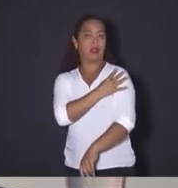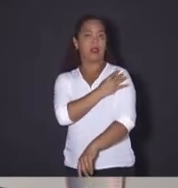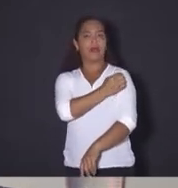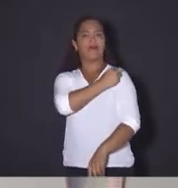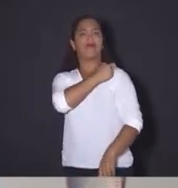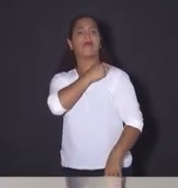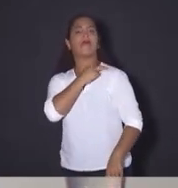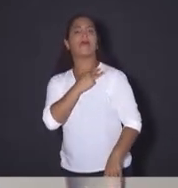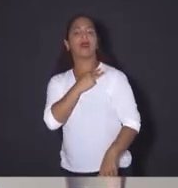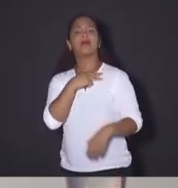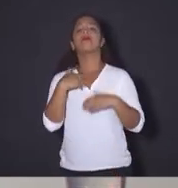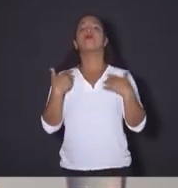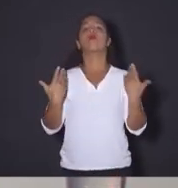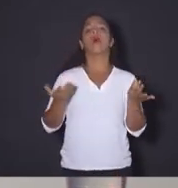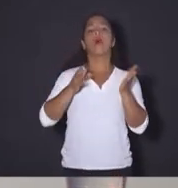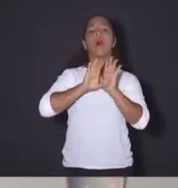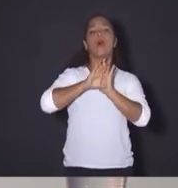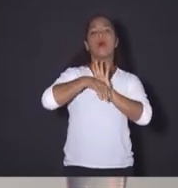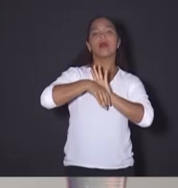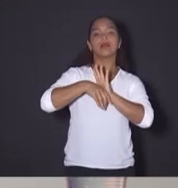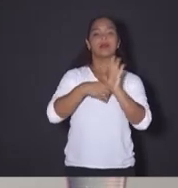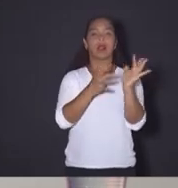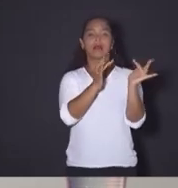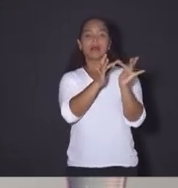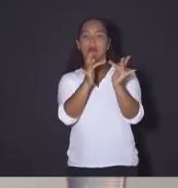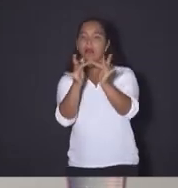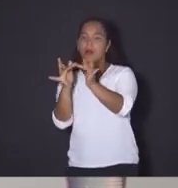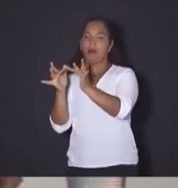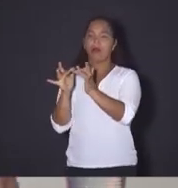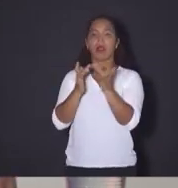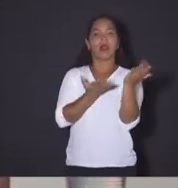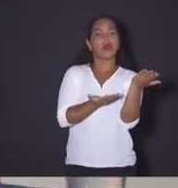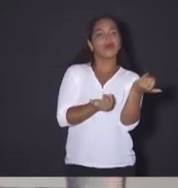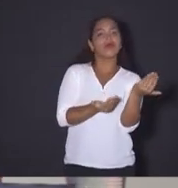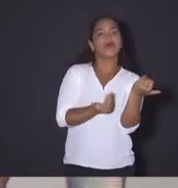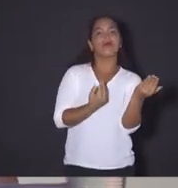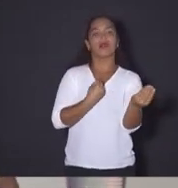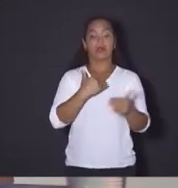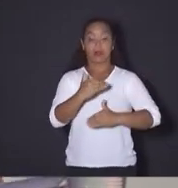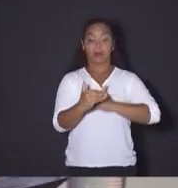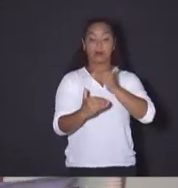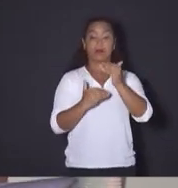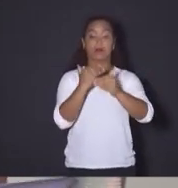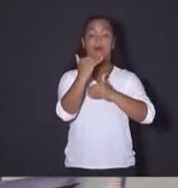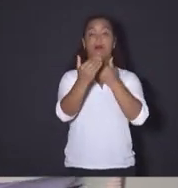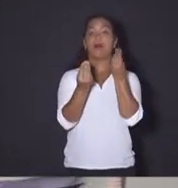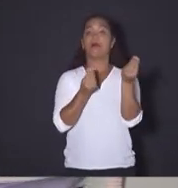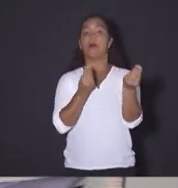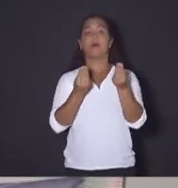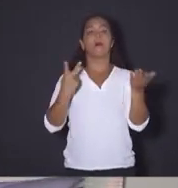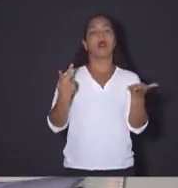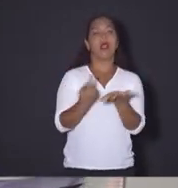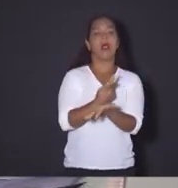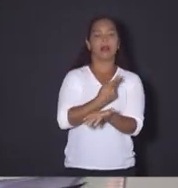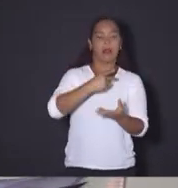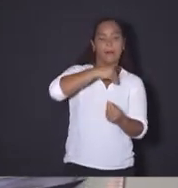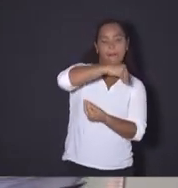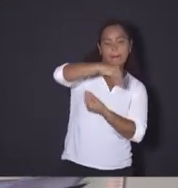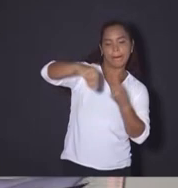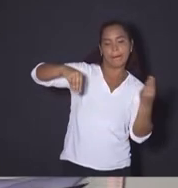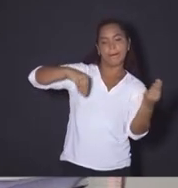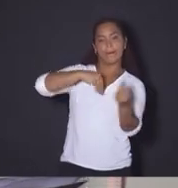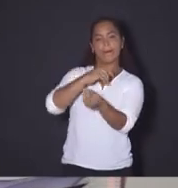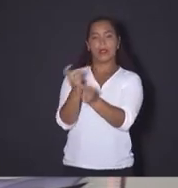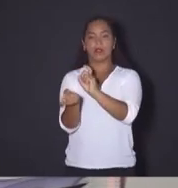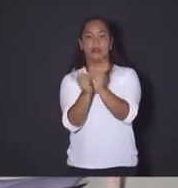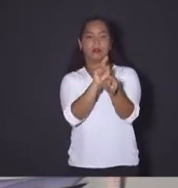na qual a relação que temos com a juventude ou seja é preciso pensar esses processos de maneira muito articuladas é por isso que